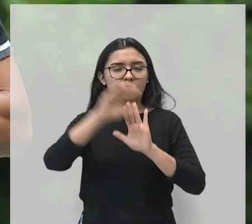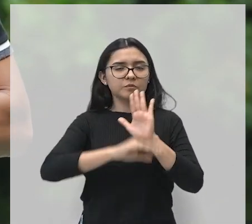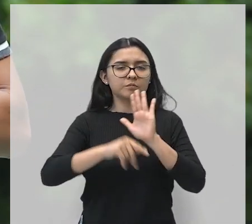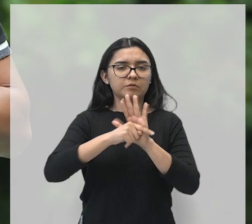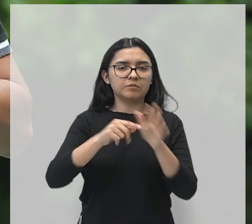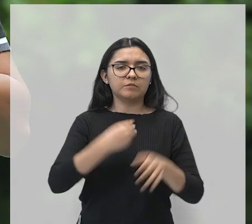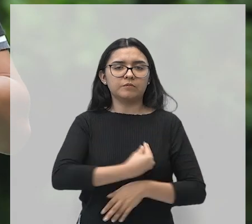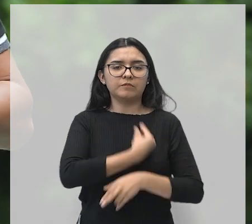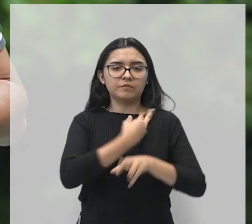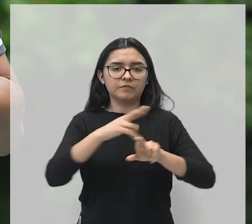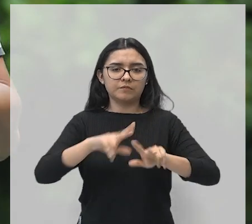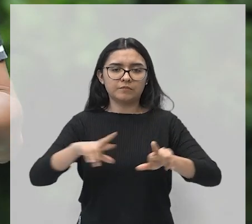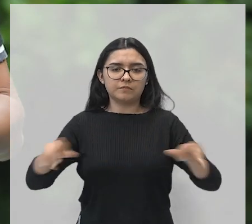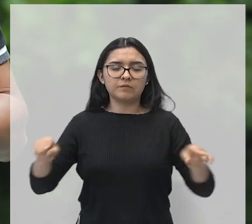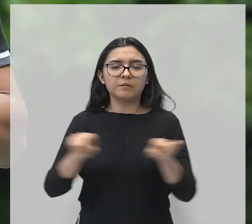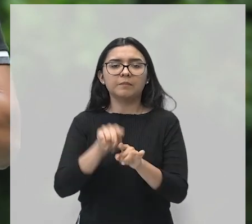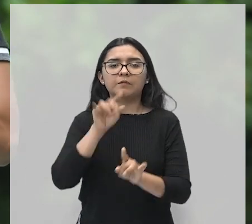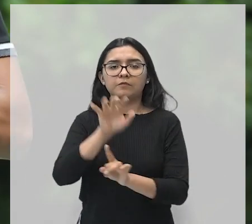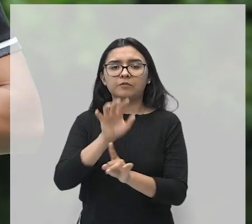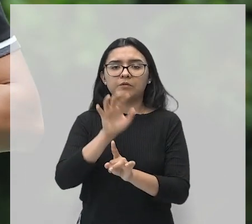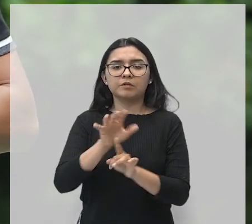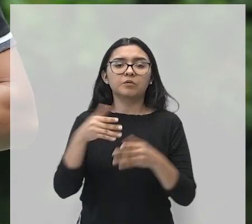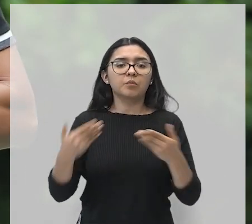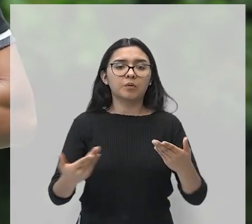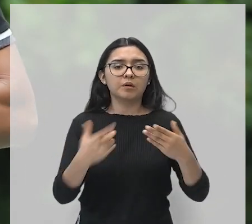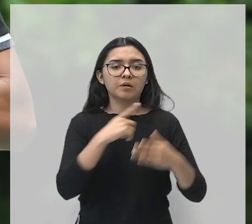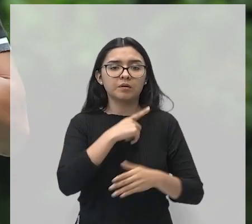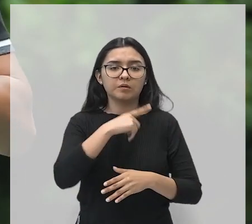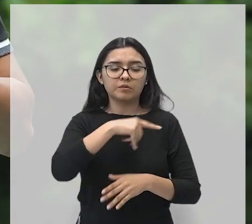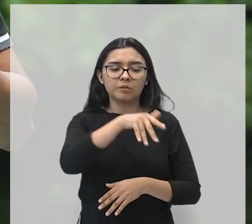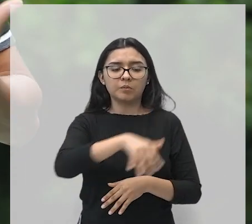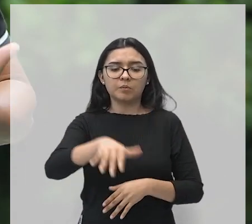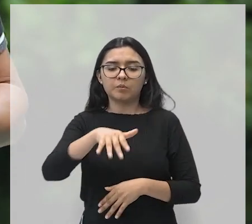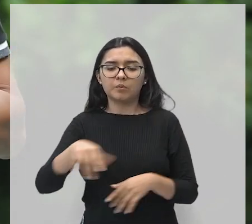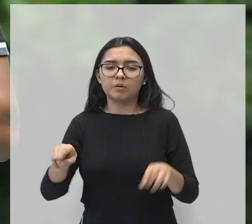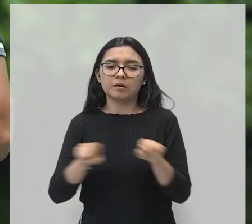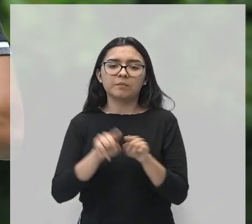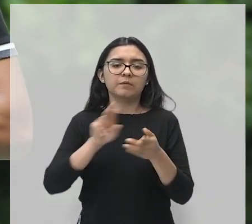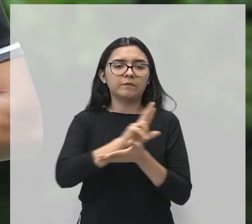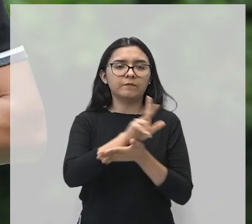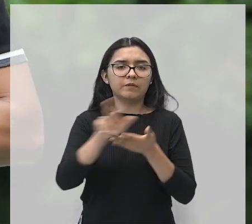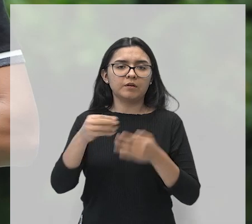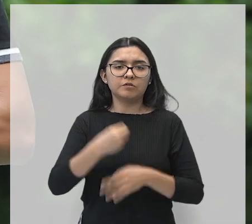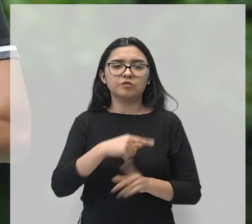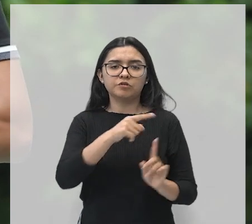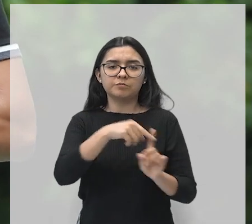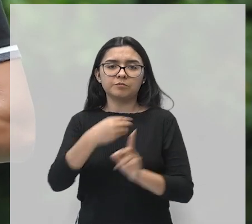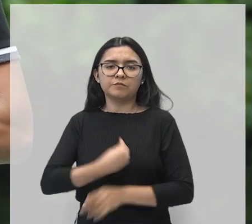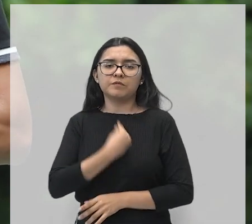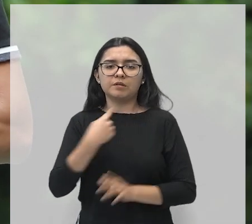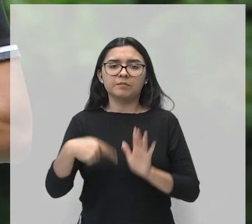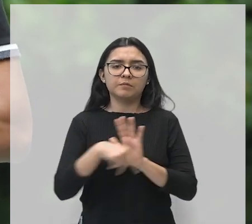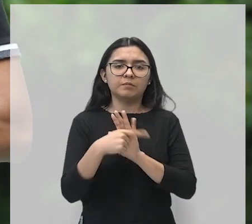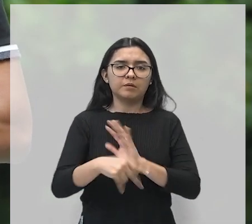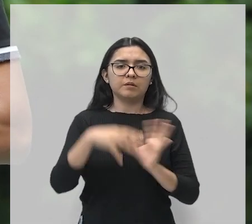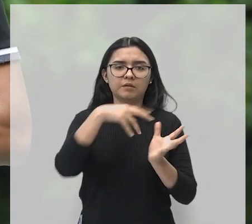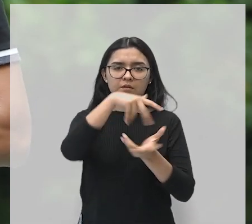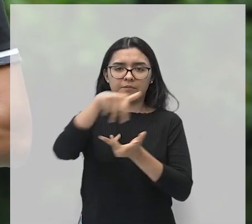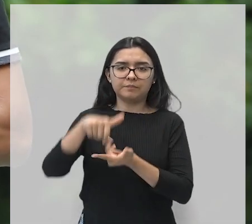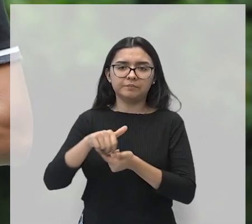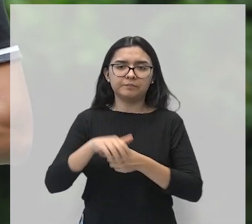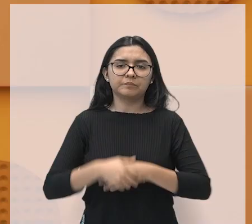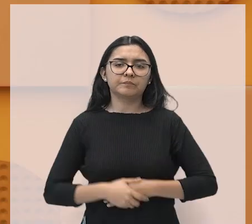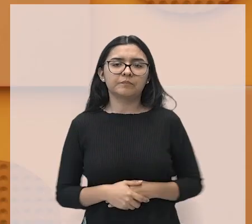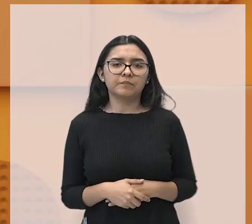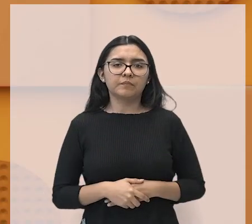de biodiversidade e a sua influência, sobre os habitats e sobre a diversidade de vida que tem no planeta Terra.